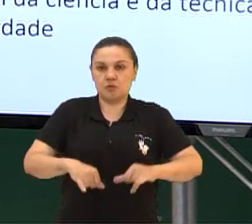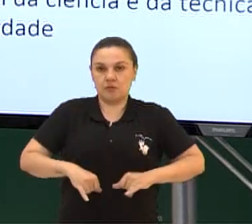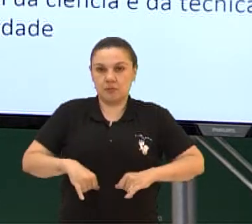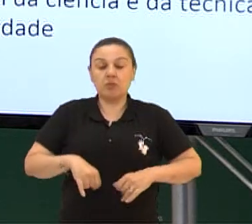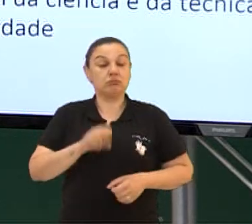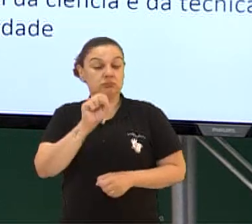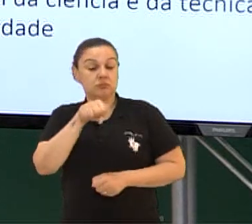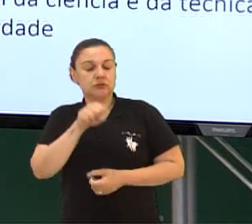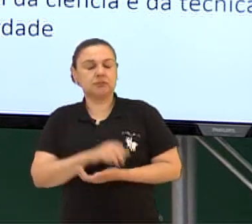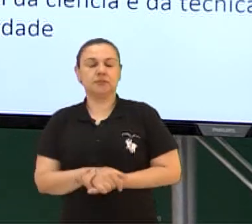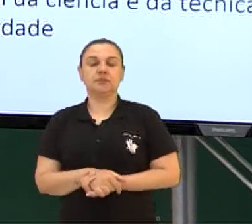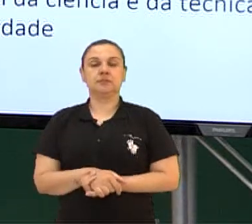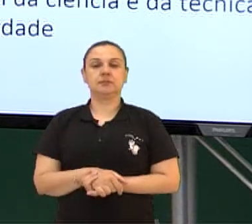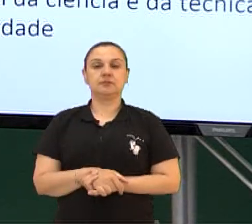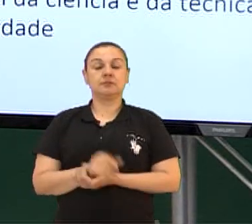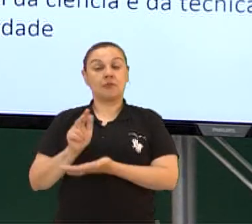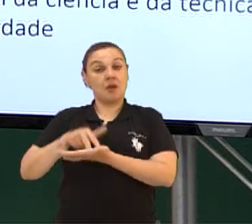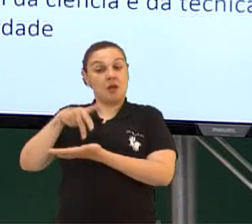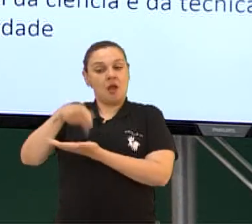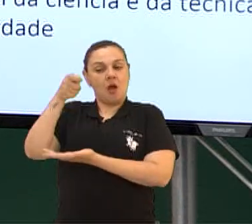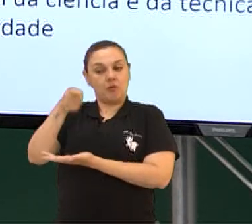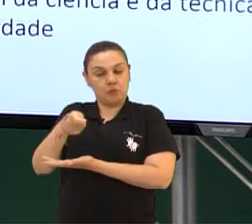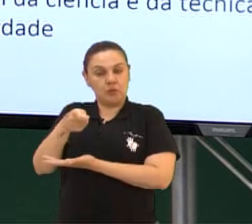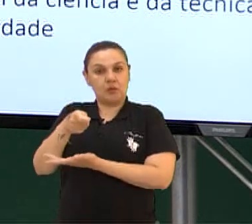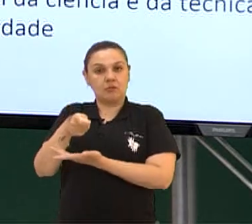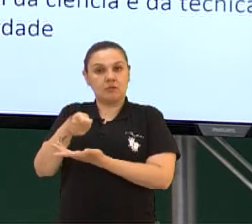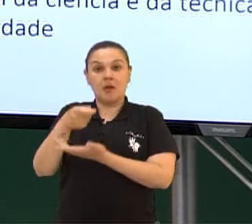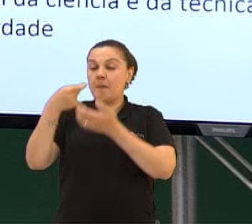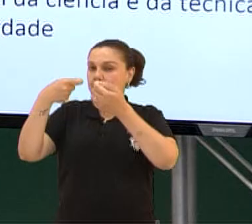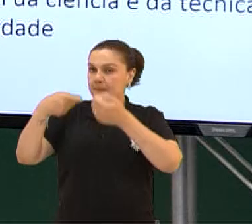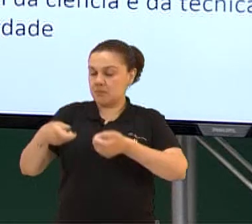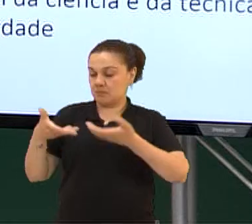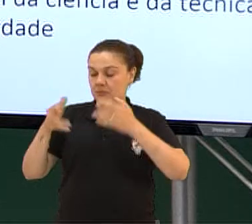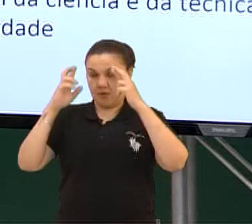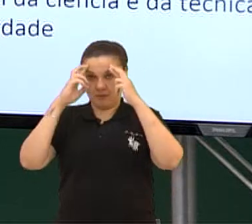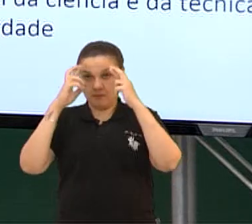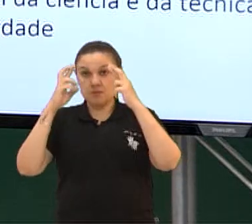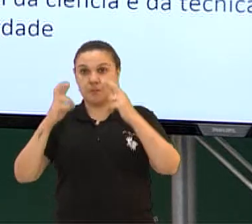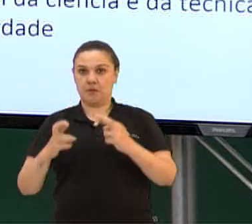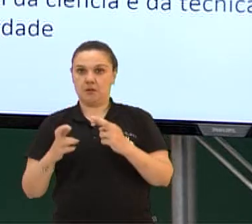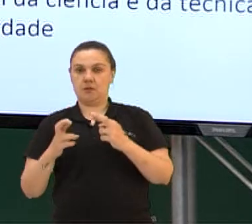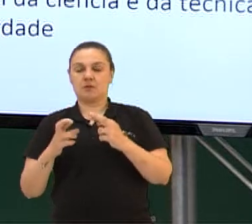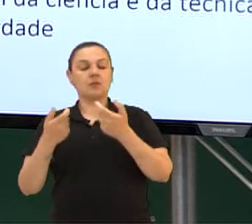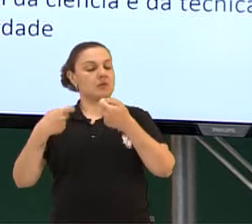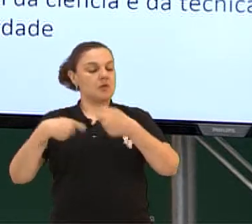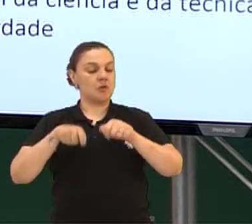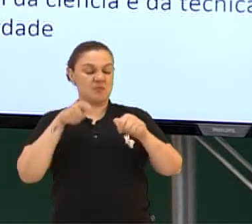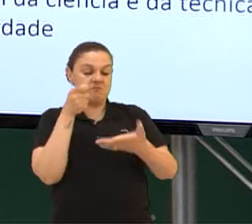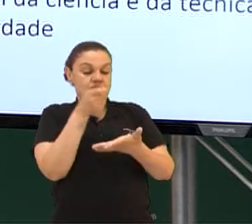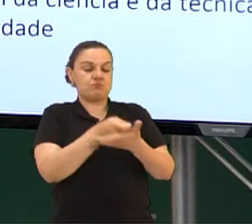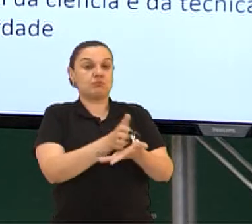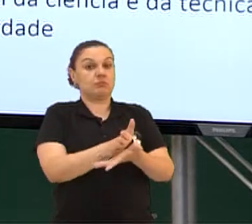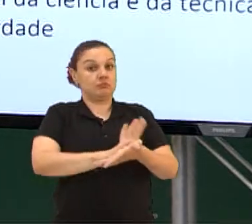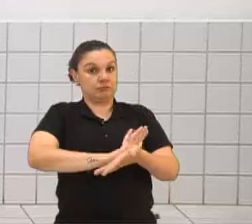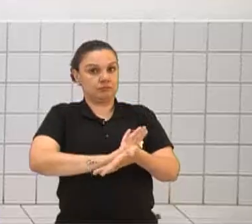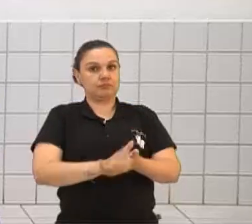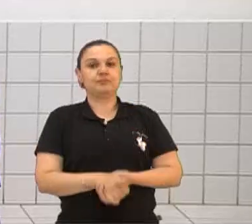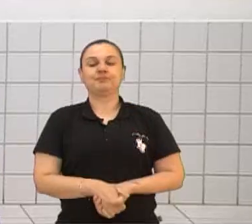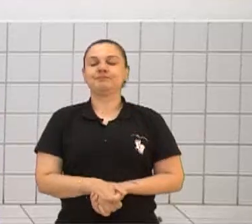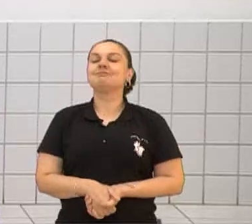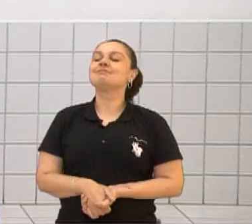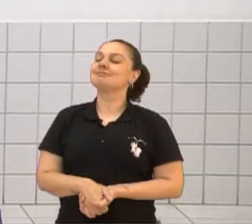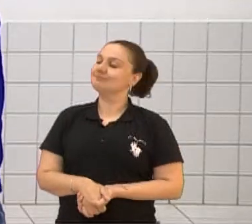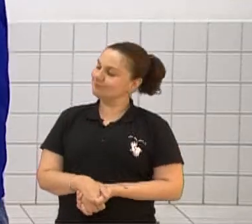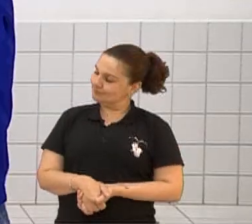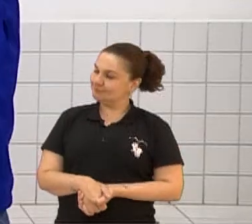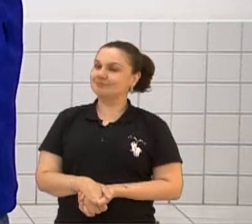Eles vão dizer que sim, que a autoridade você pode exercer ela de maneira respeitosa, sem ser autoritário. Muito bem,